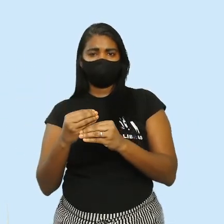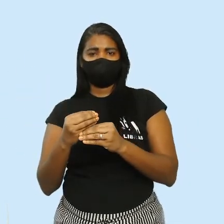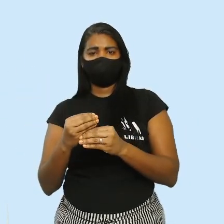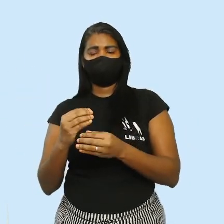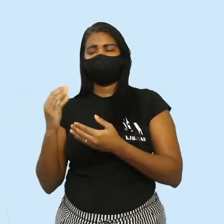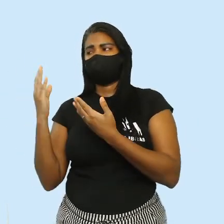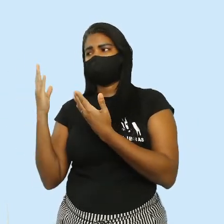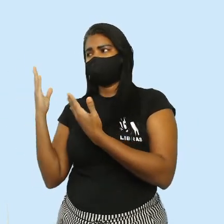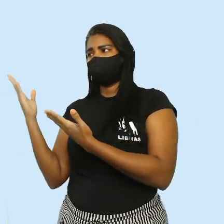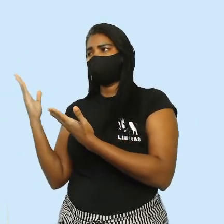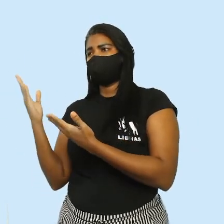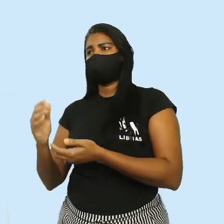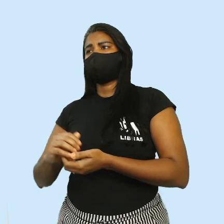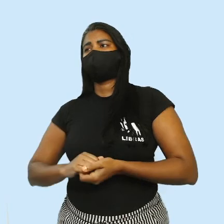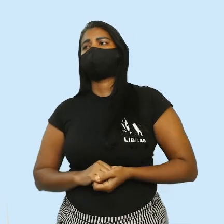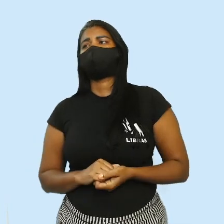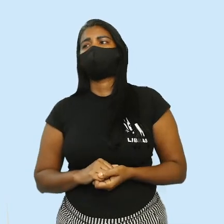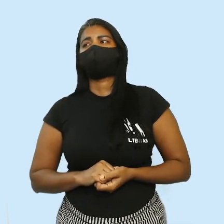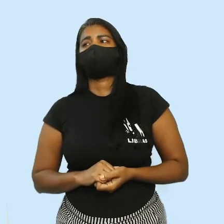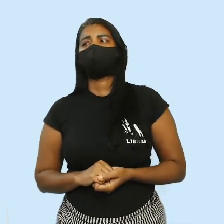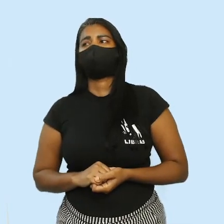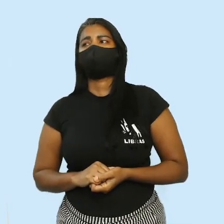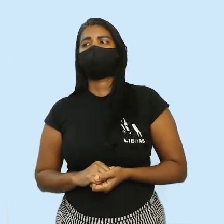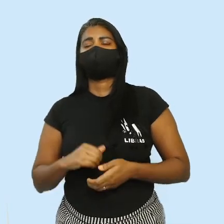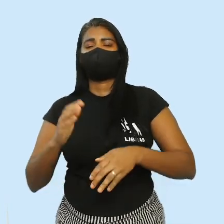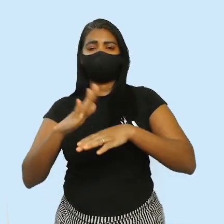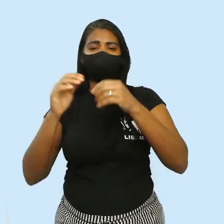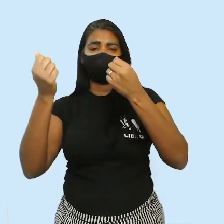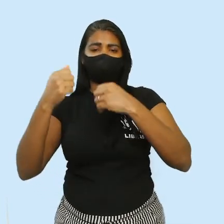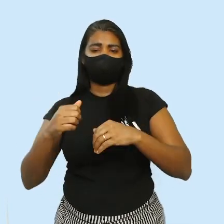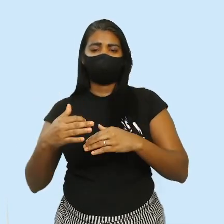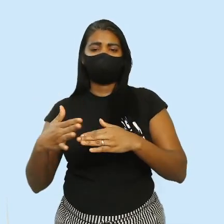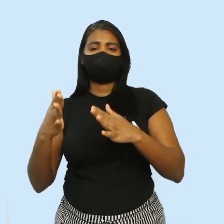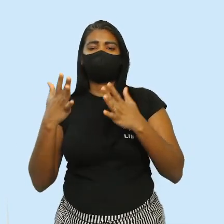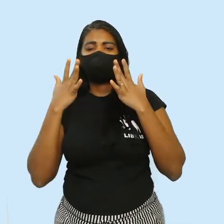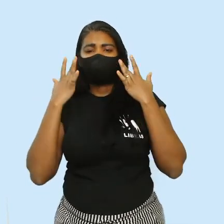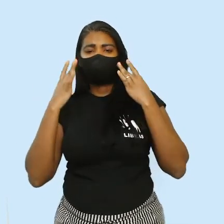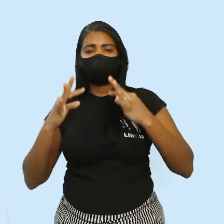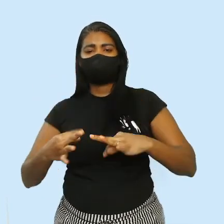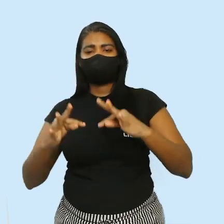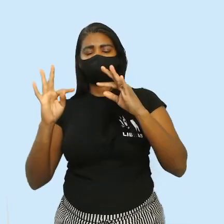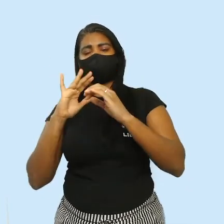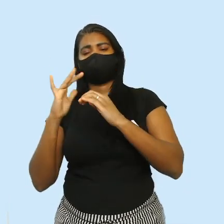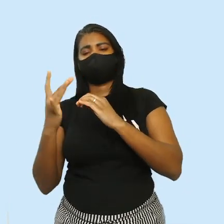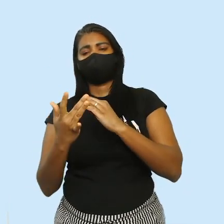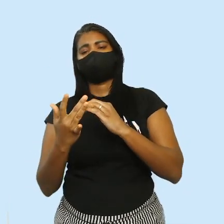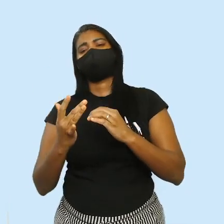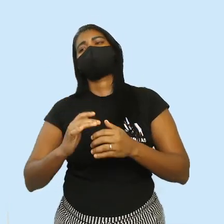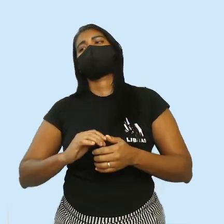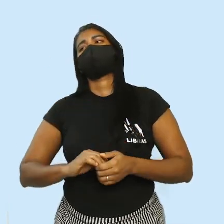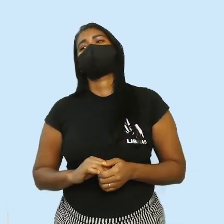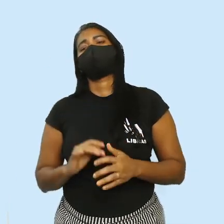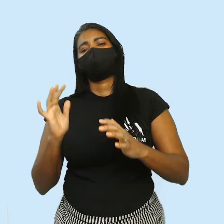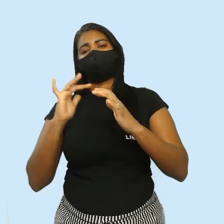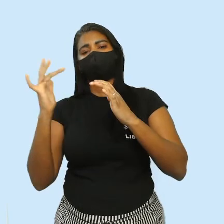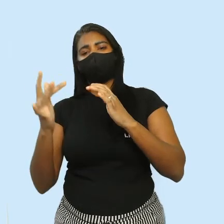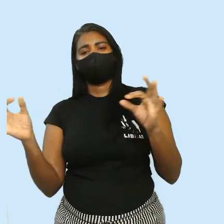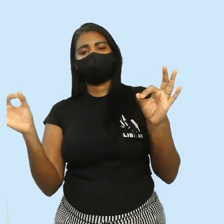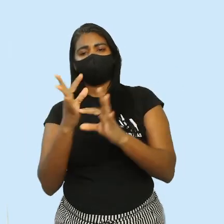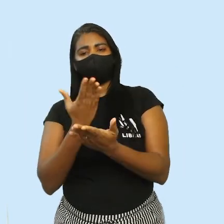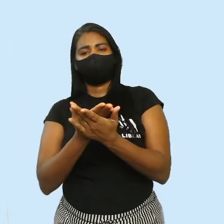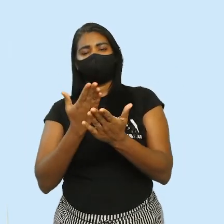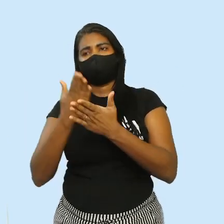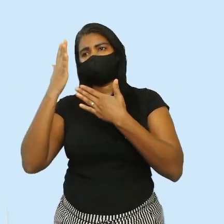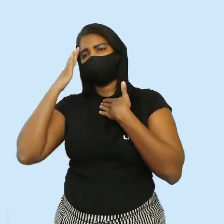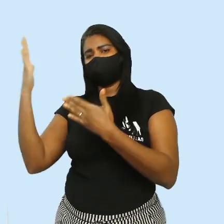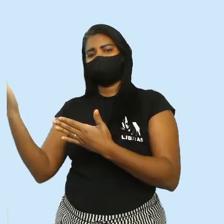Magilute, né, dentro dessa possibilidade dos processos cênicos digitais. Então, fechando aqui a nossa aula, quero agradecer